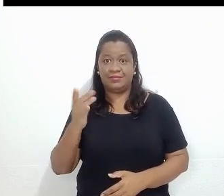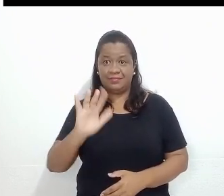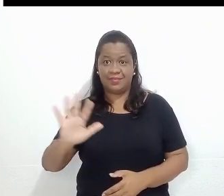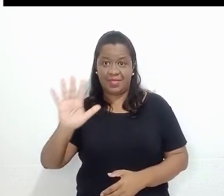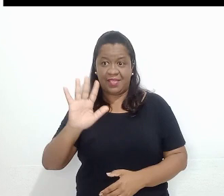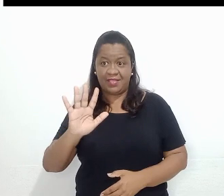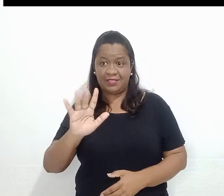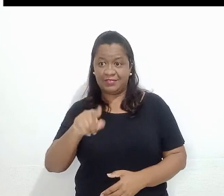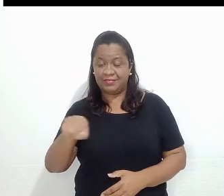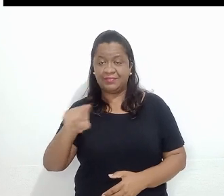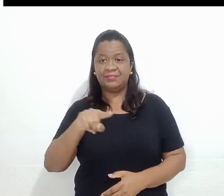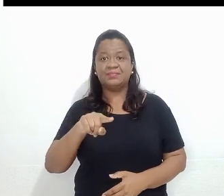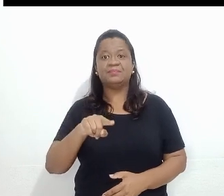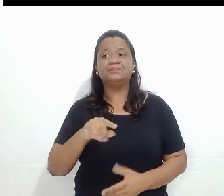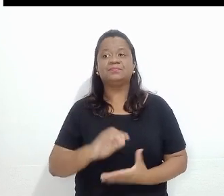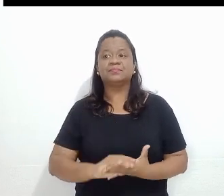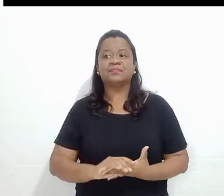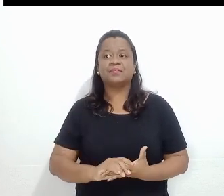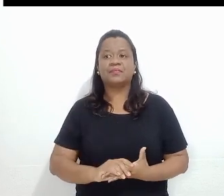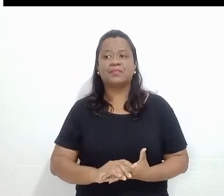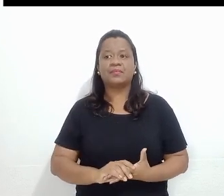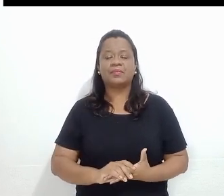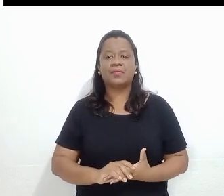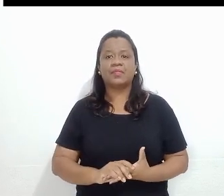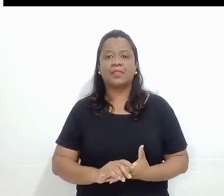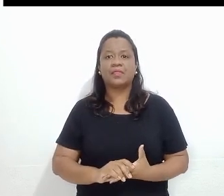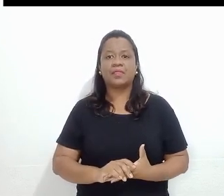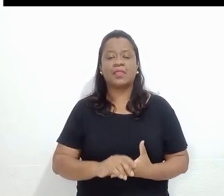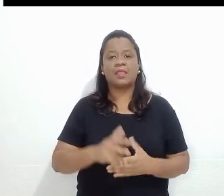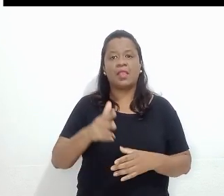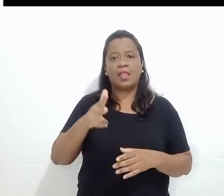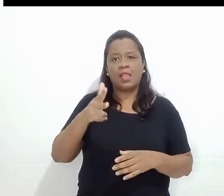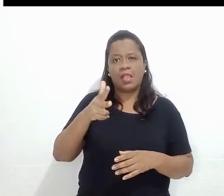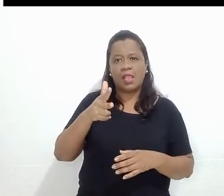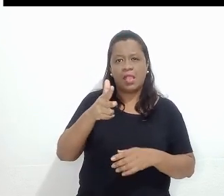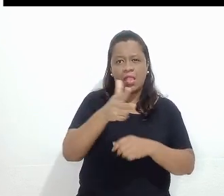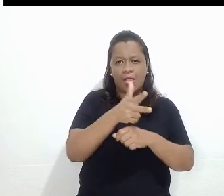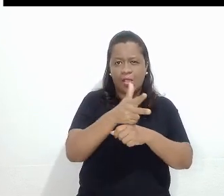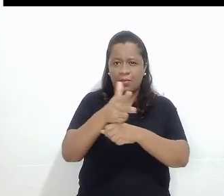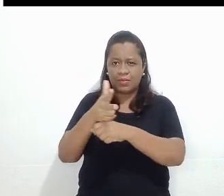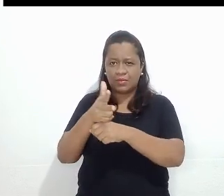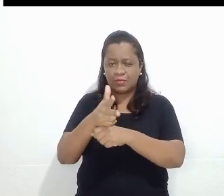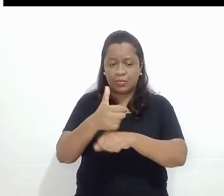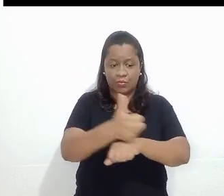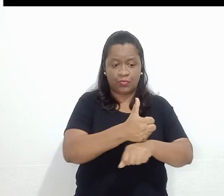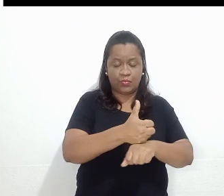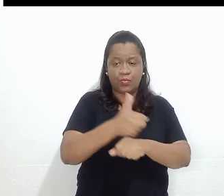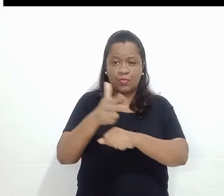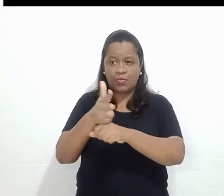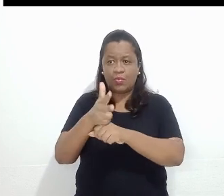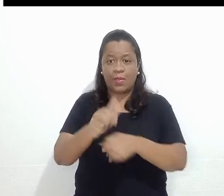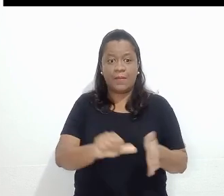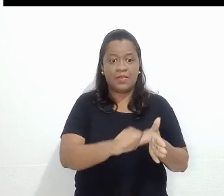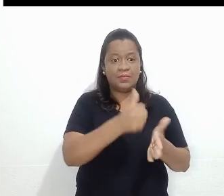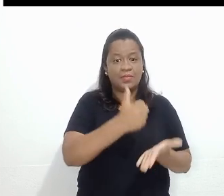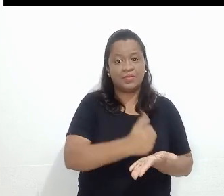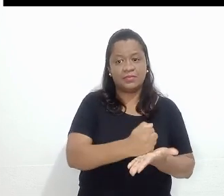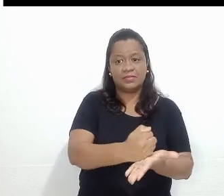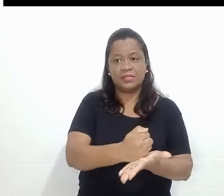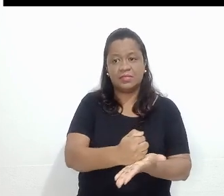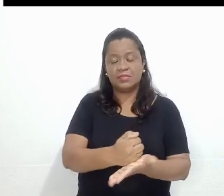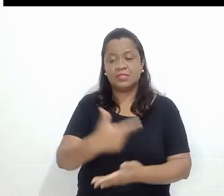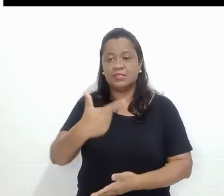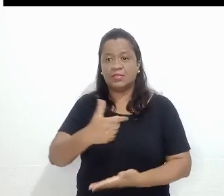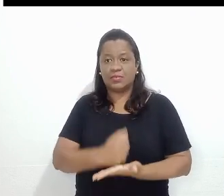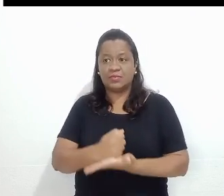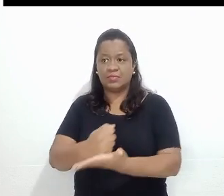câmera, tá? Que só chega para operar a câmera. Primeiro assistente, segundo assistente de câmera. Olha as câmerazinhas lá. Entendeu?